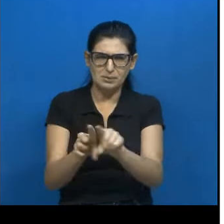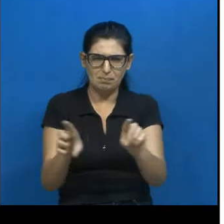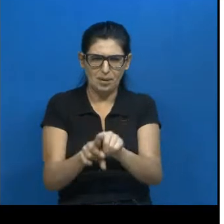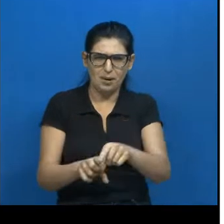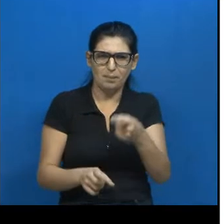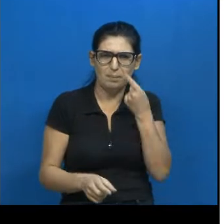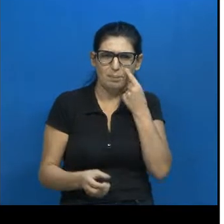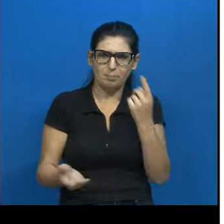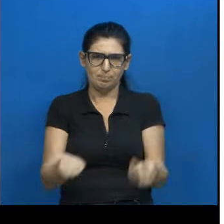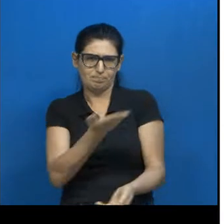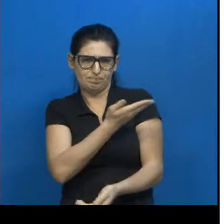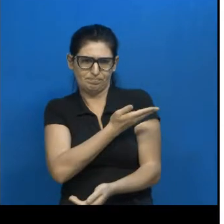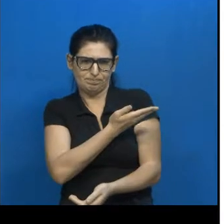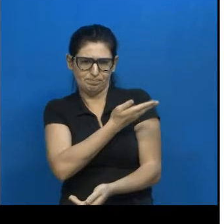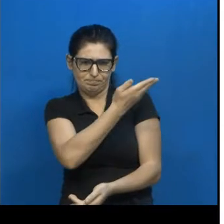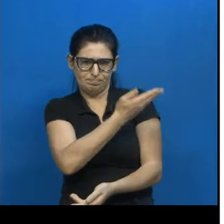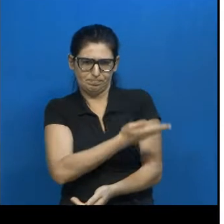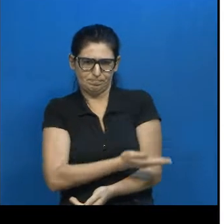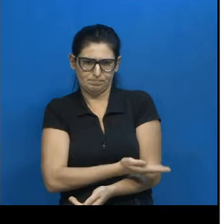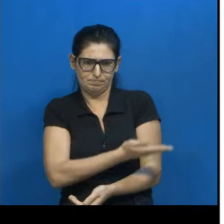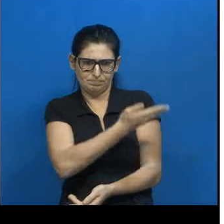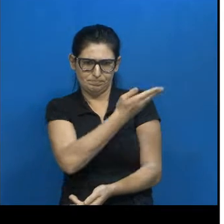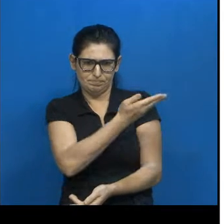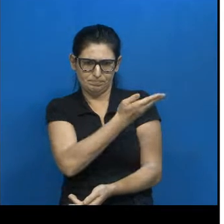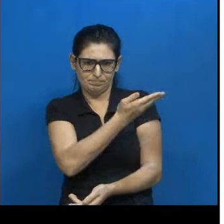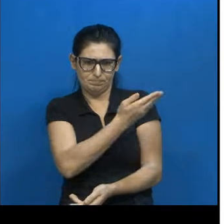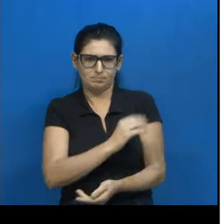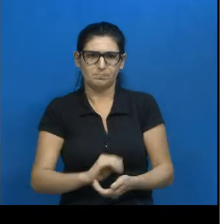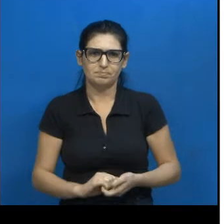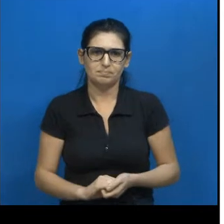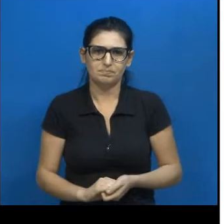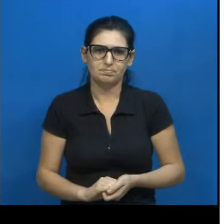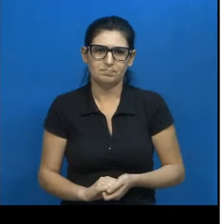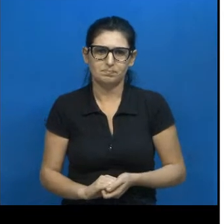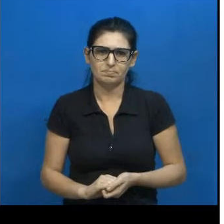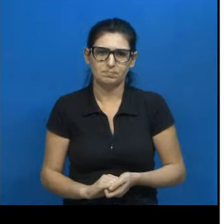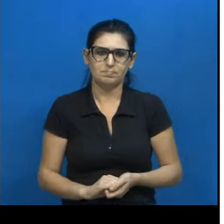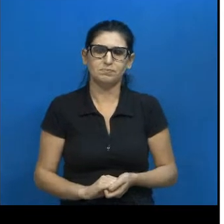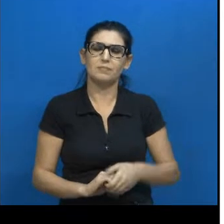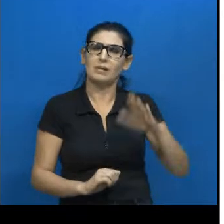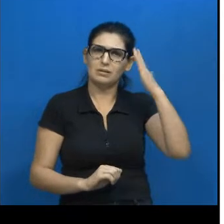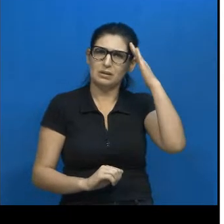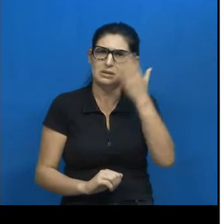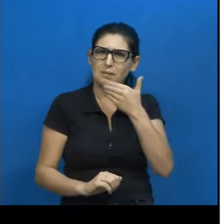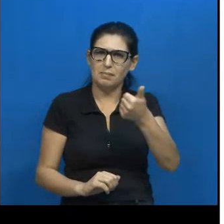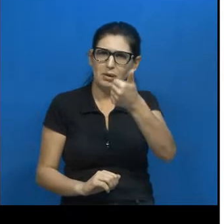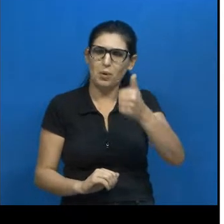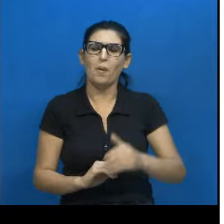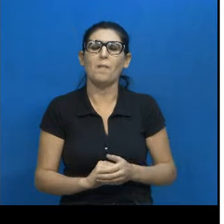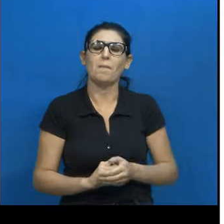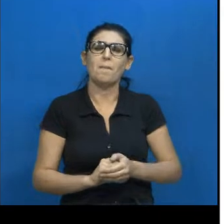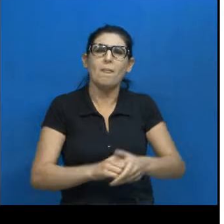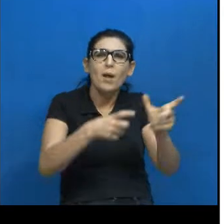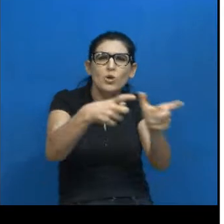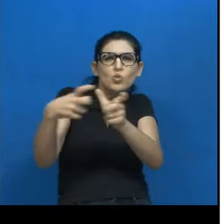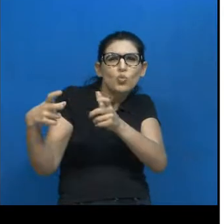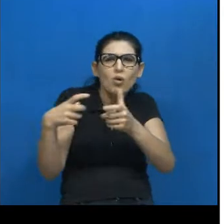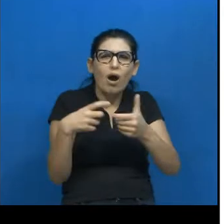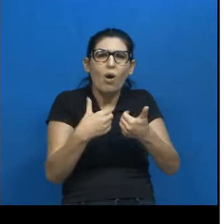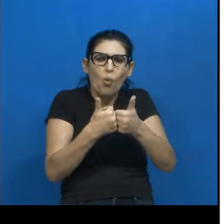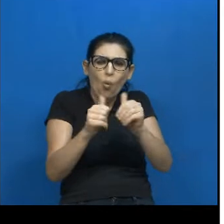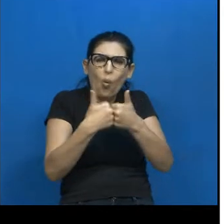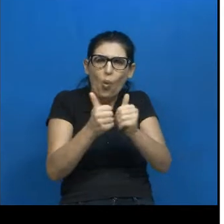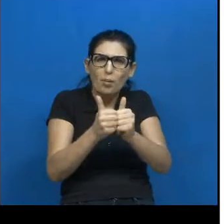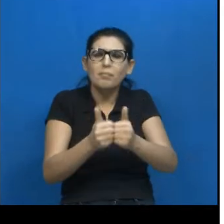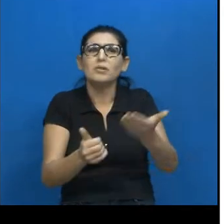reprogramação, nos próximos slides vocês vão entender melhor. O que é isso? A gente está fazendo as linhas de ônibus, que antigamente eram